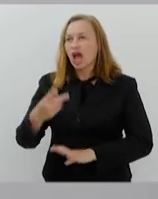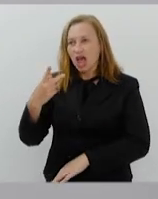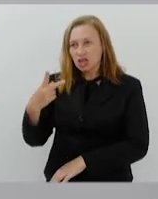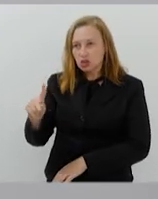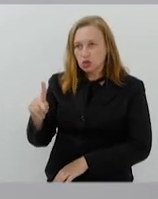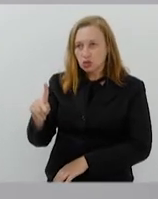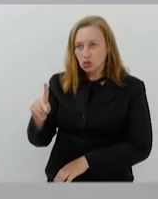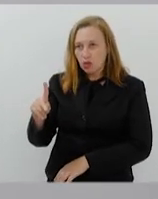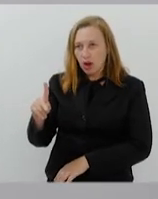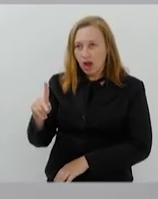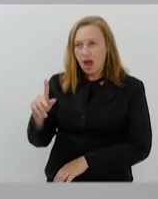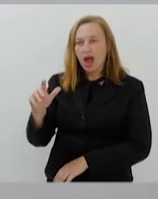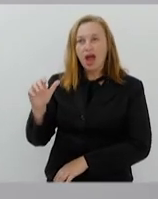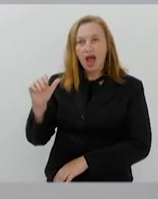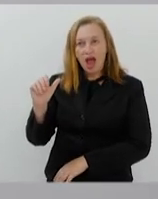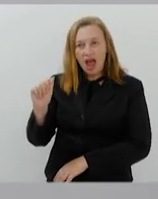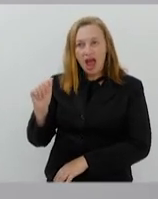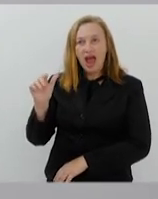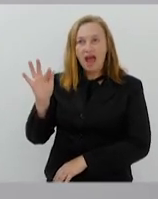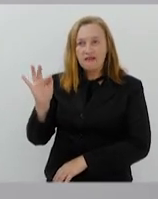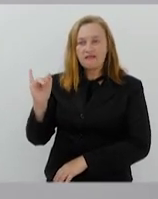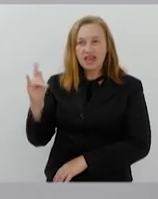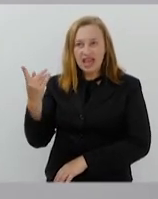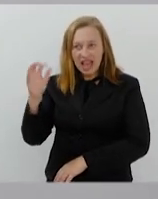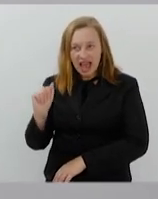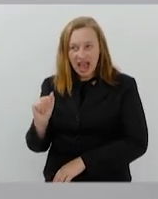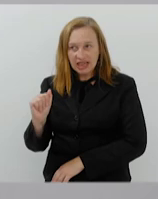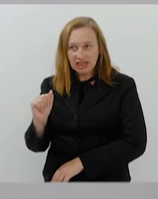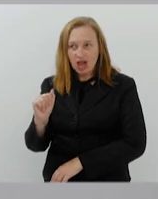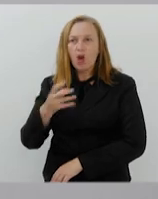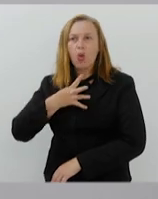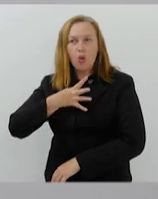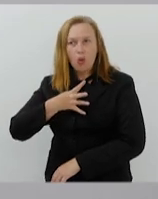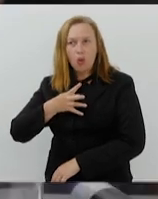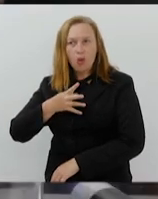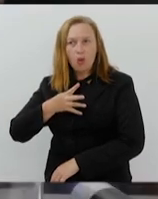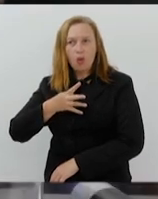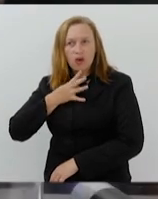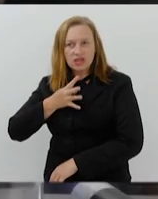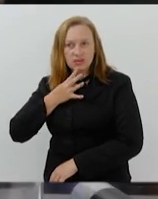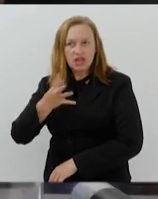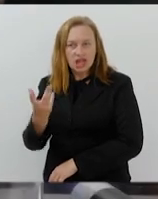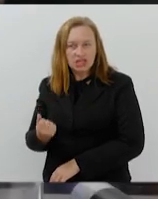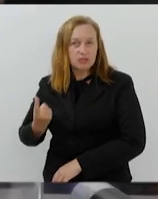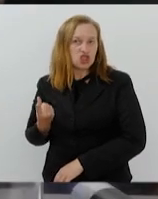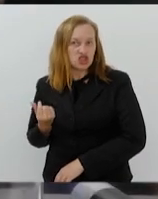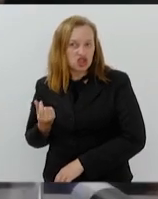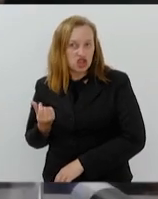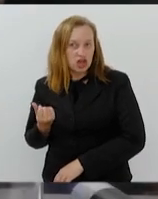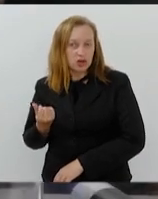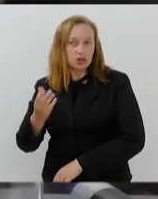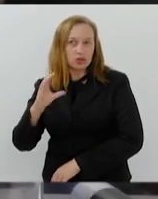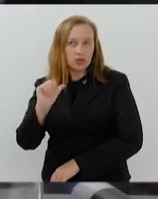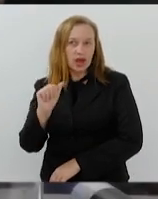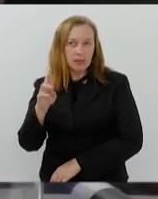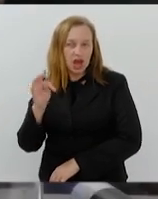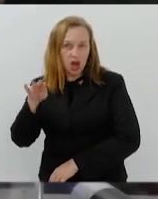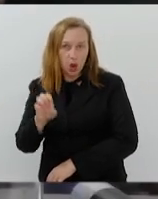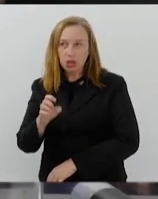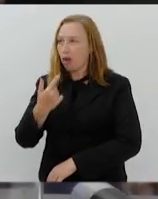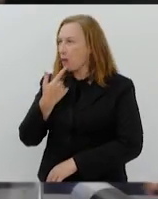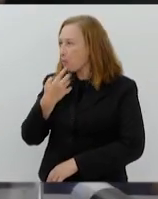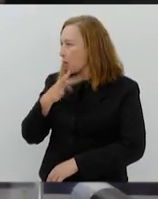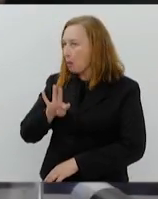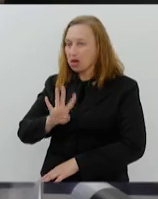senhora tem conhecimento da sua filhada ter recebido dinheiro do camarote não tenho conhecimento eu não tenho